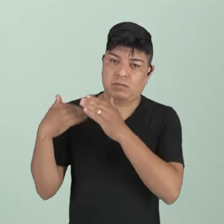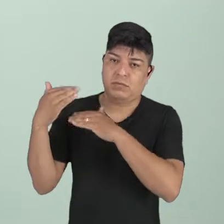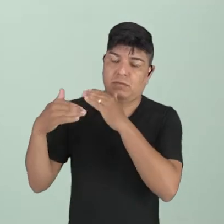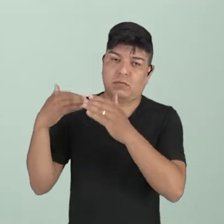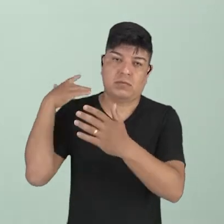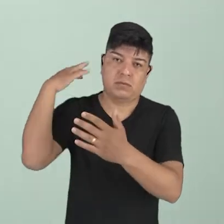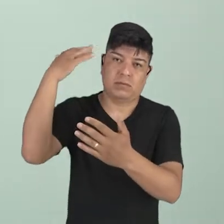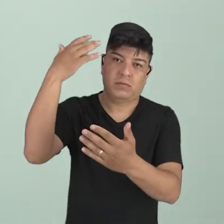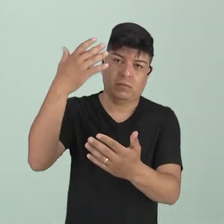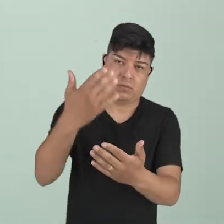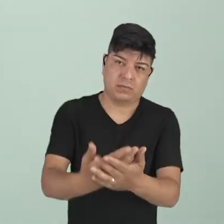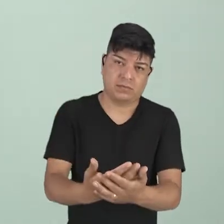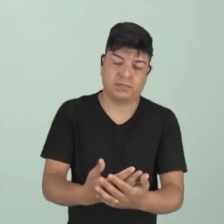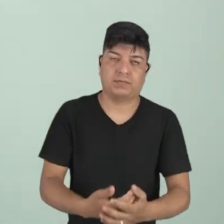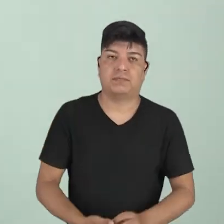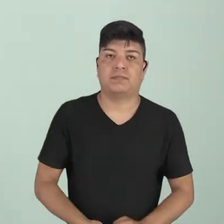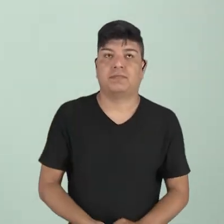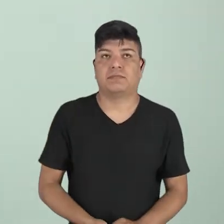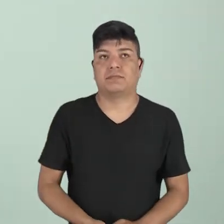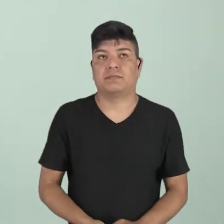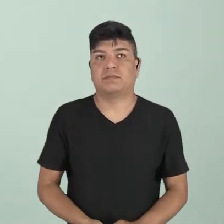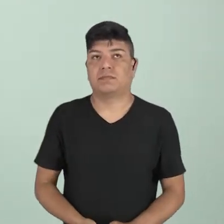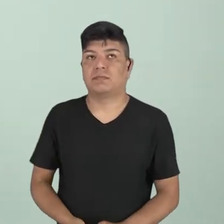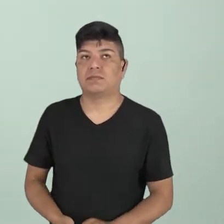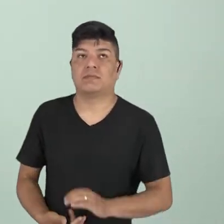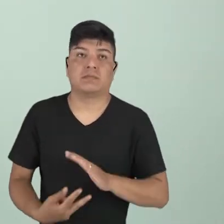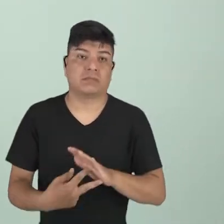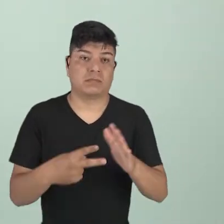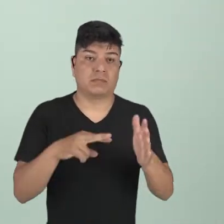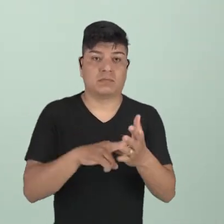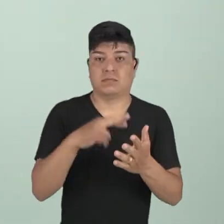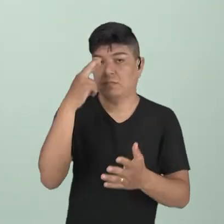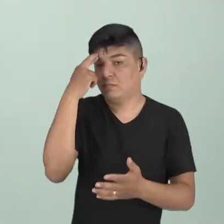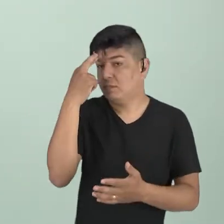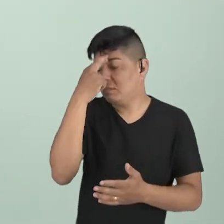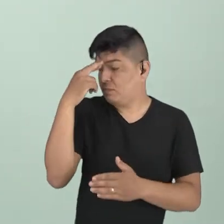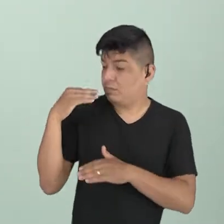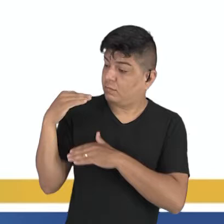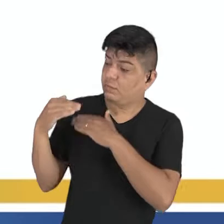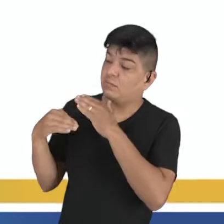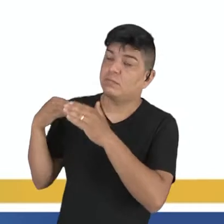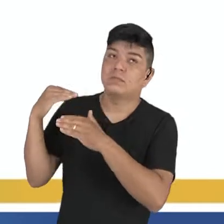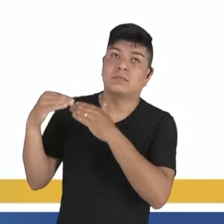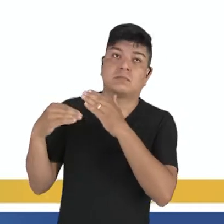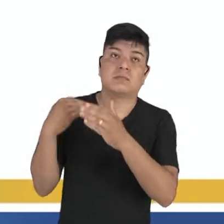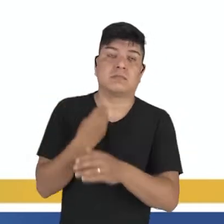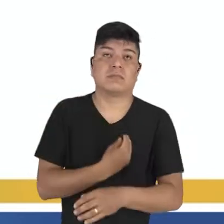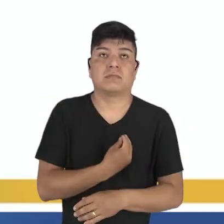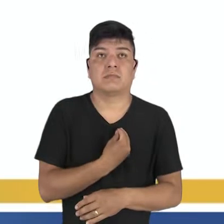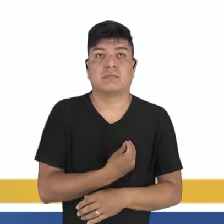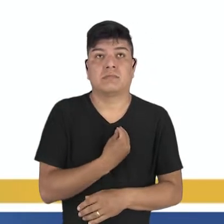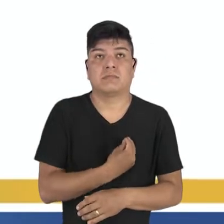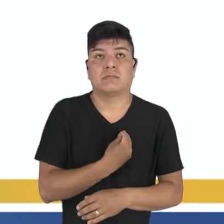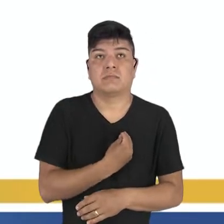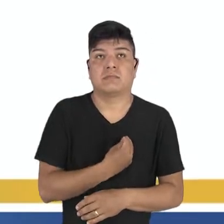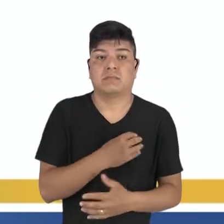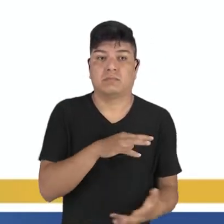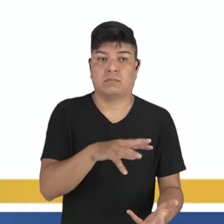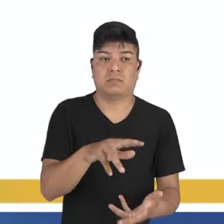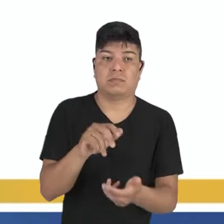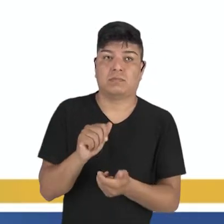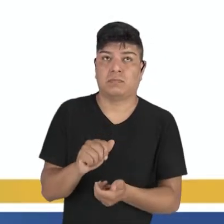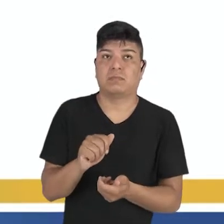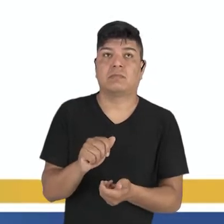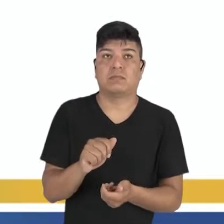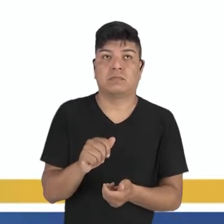nós somos hoje, tá? Primeiro, né, o que é essa história evolutiva da vida? A história evolutiva da vida na Terra traça